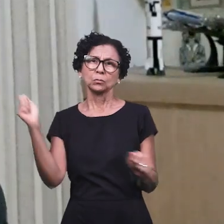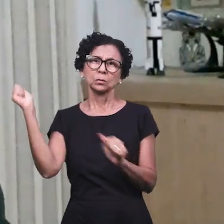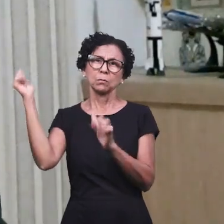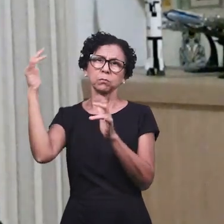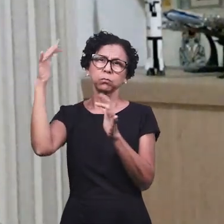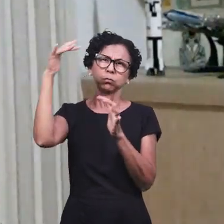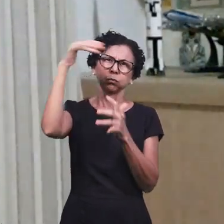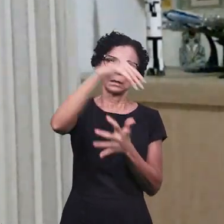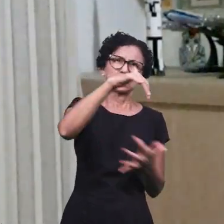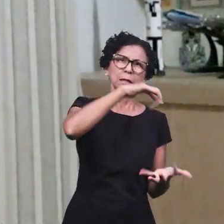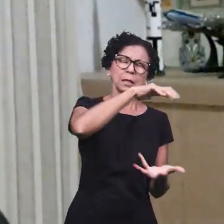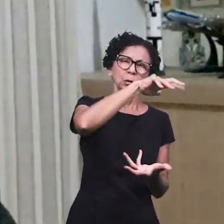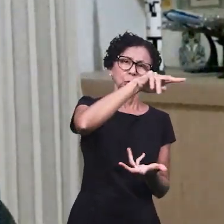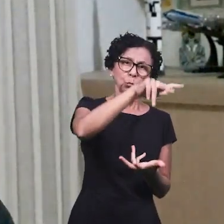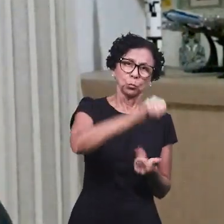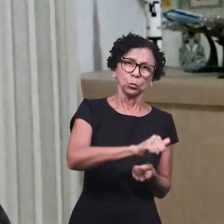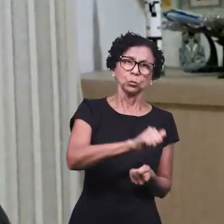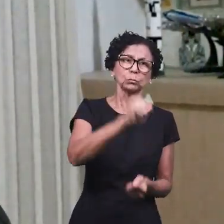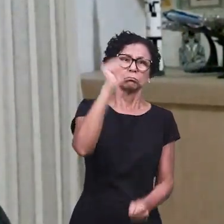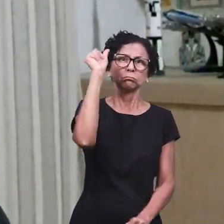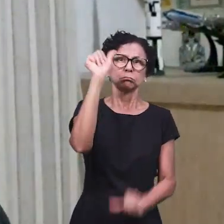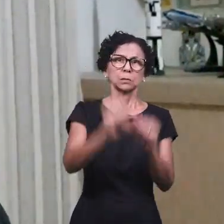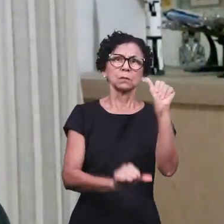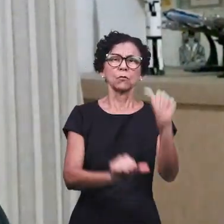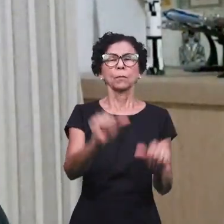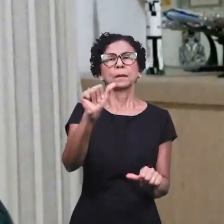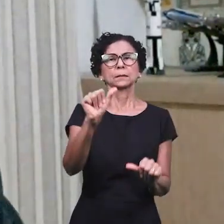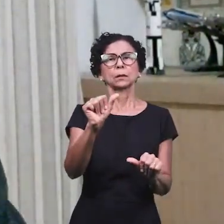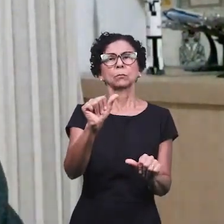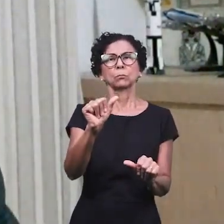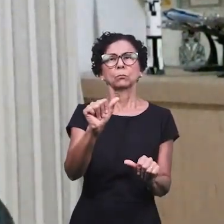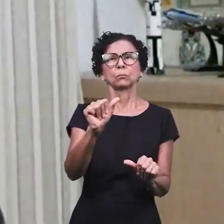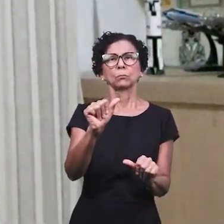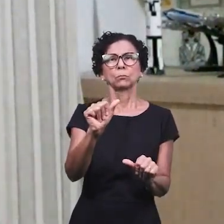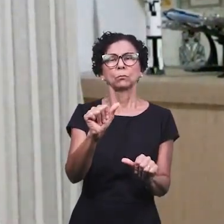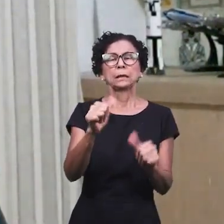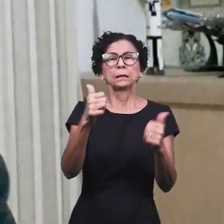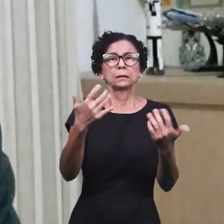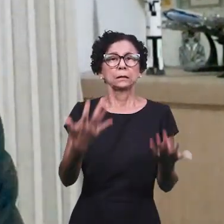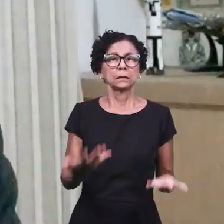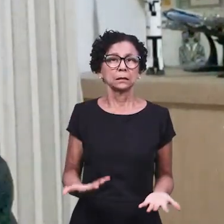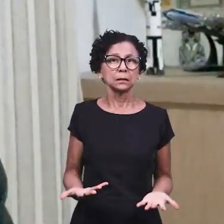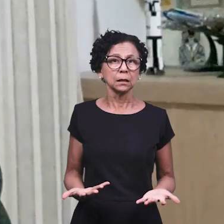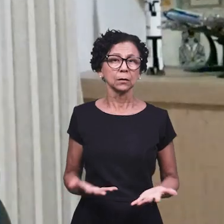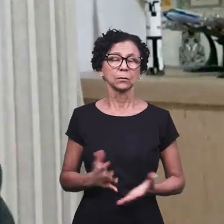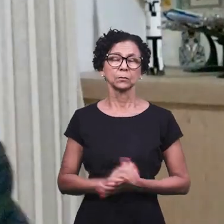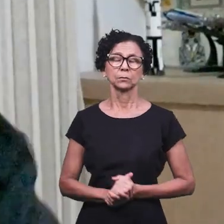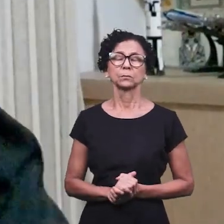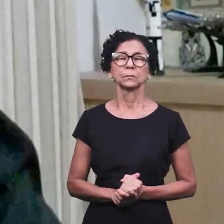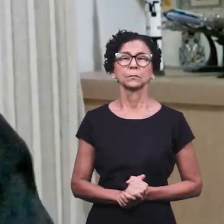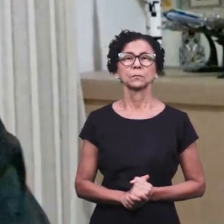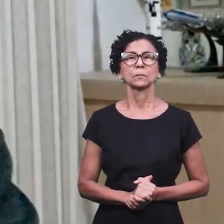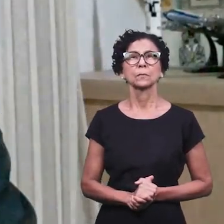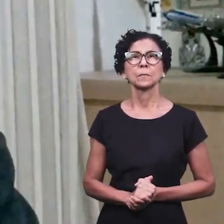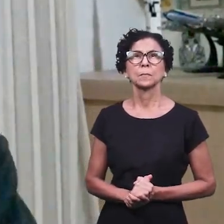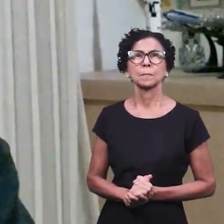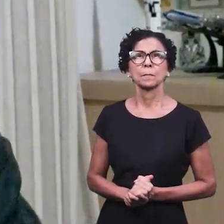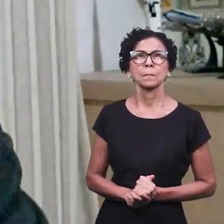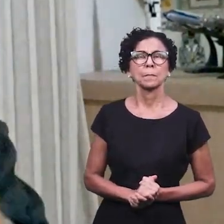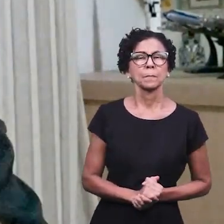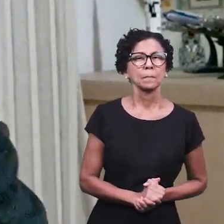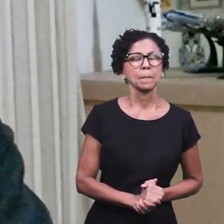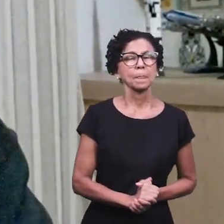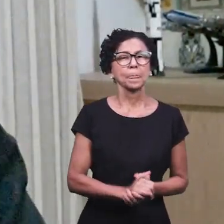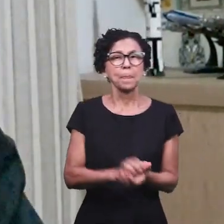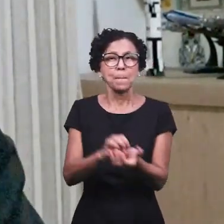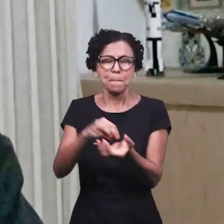causar algum distúrbio ao chegar aqui na Terra. Que tipo de distúrbio é esse? Essa grande quantidade, né, além